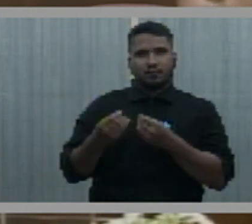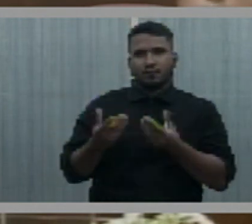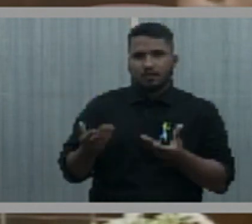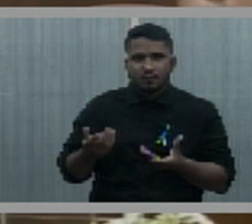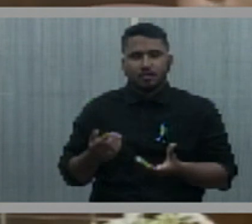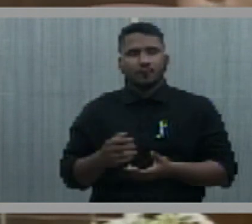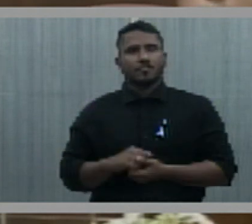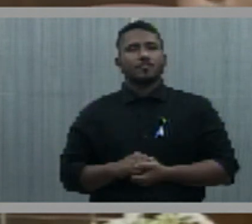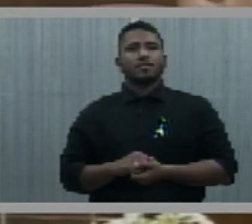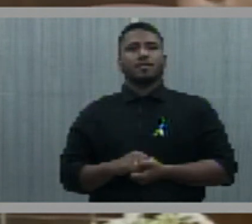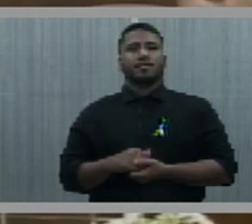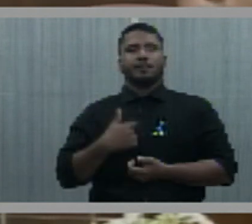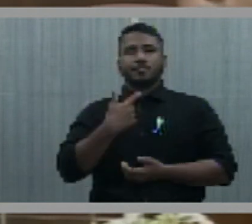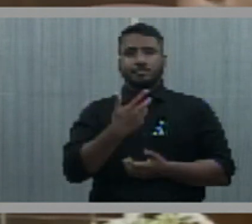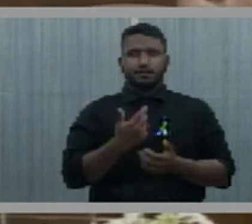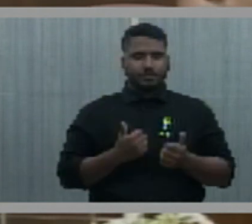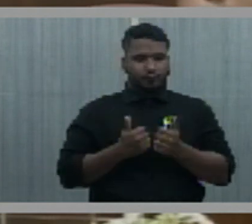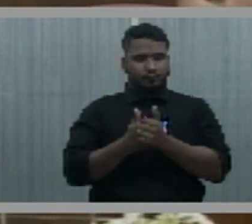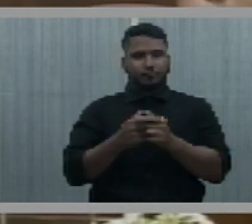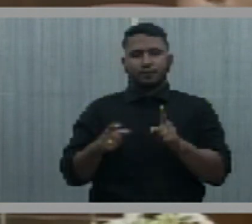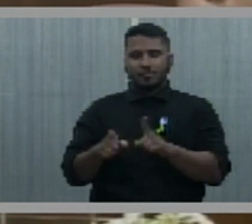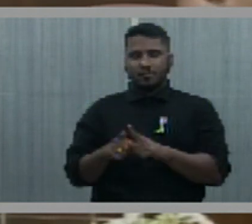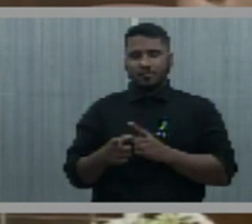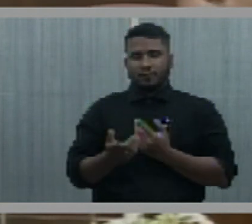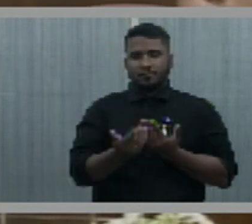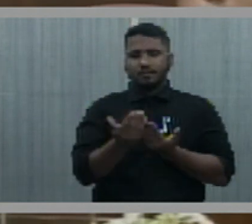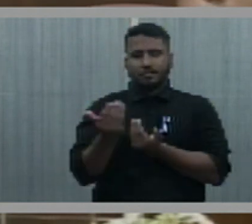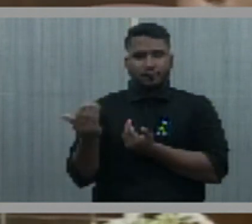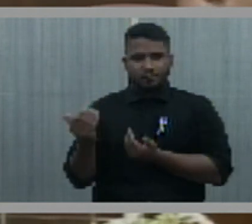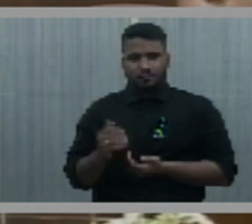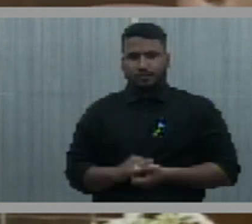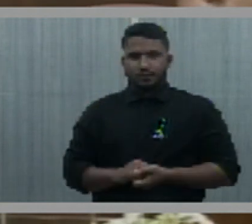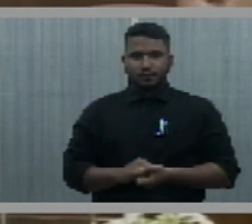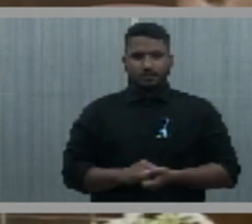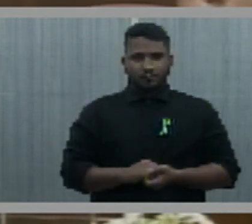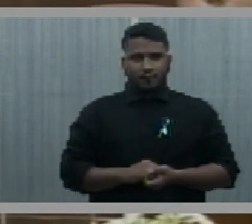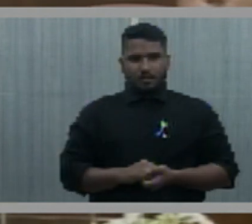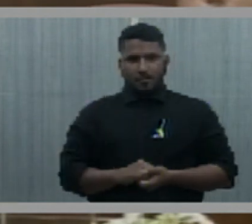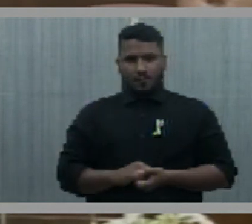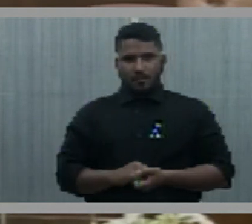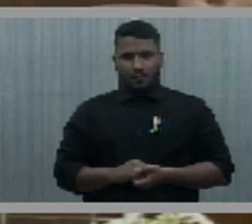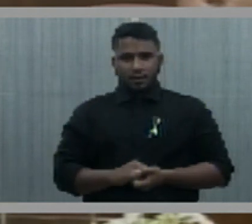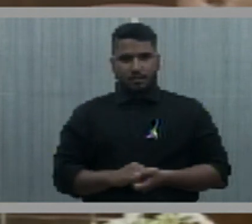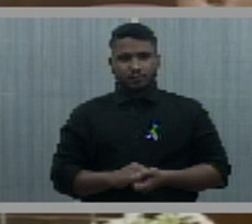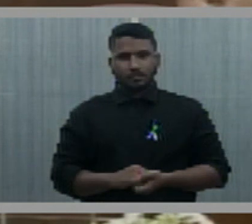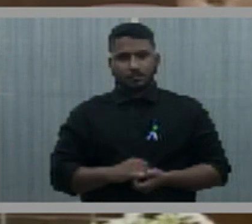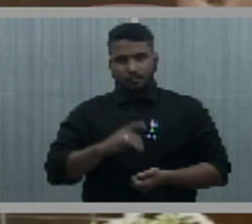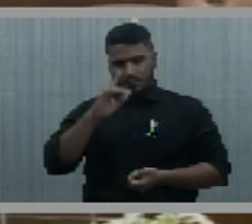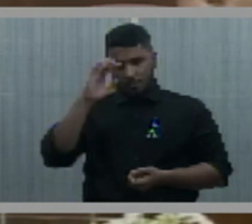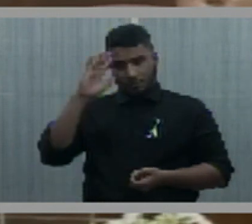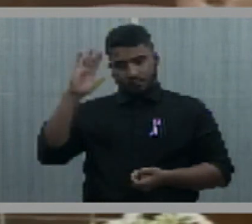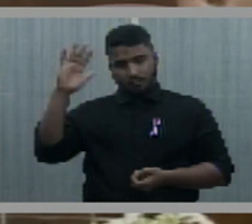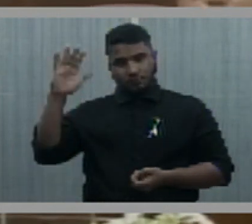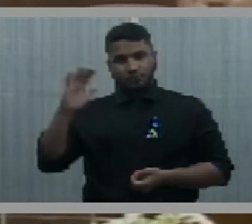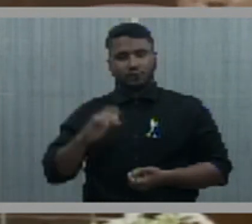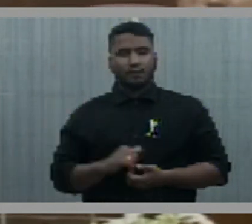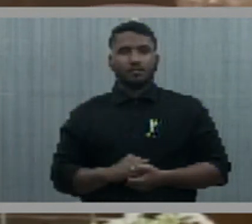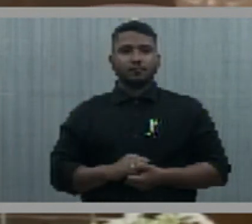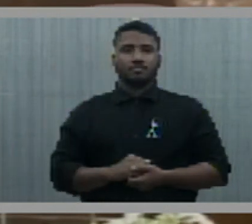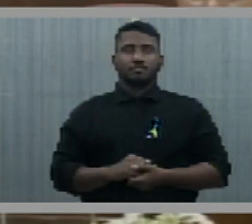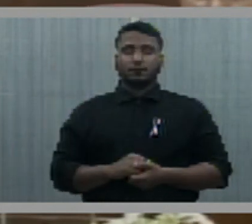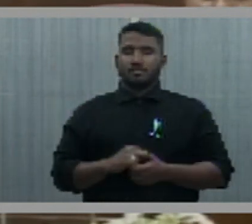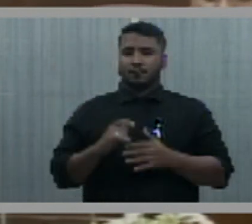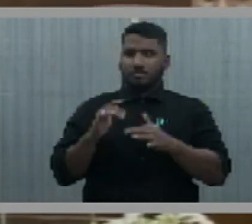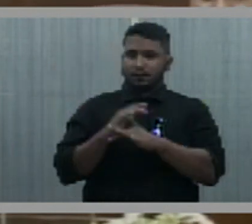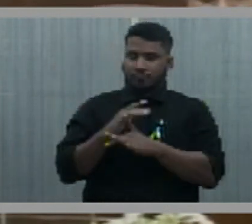Coloco-me ao lado da juventude, tão sem perspectivas futuras, seus sonhos para suas